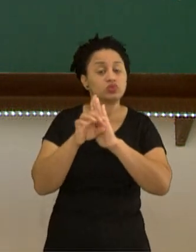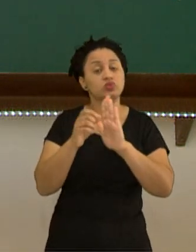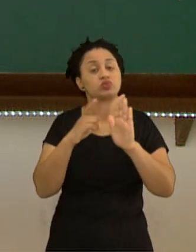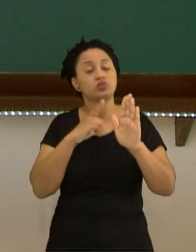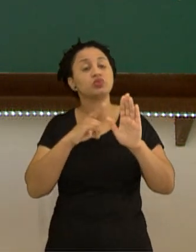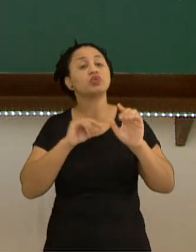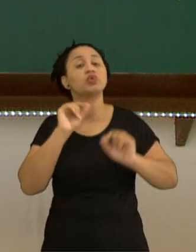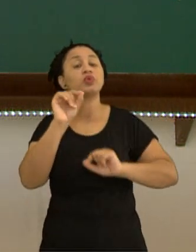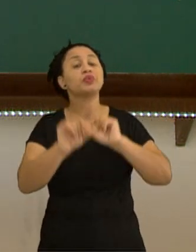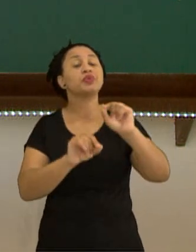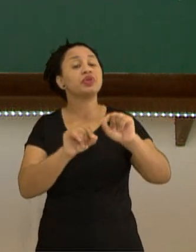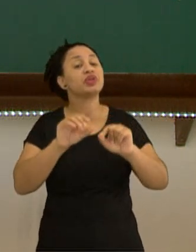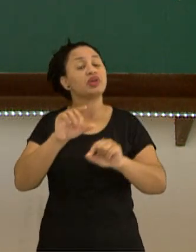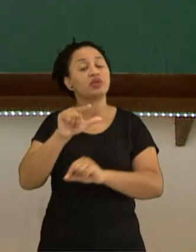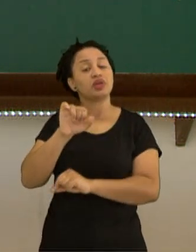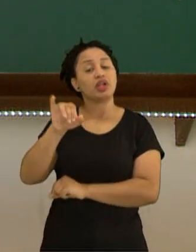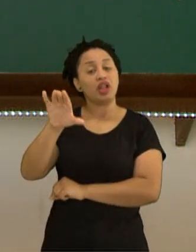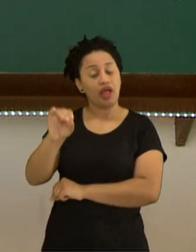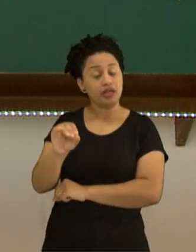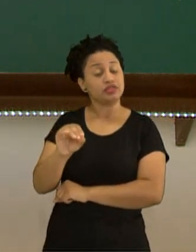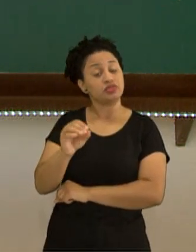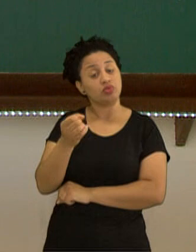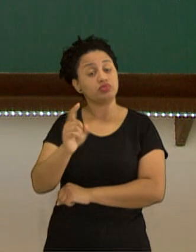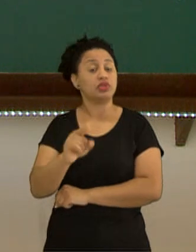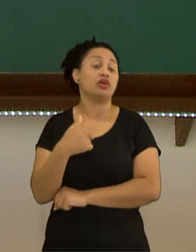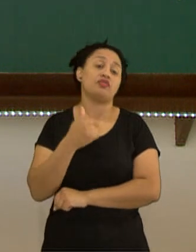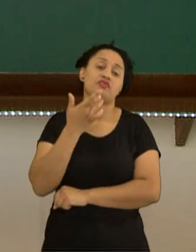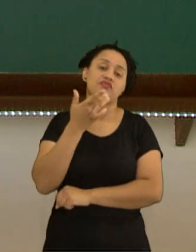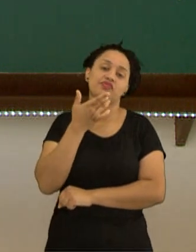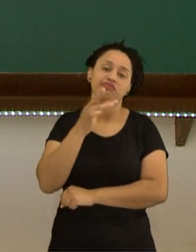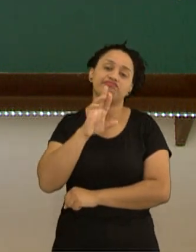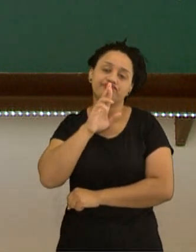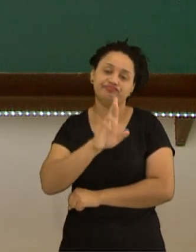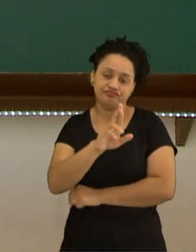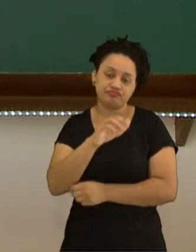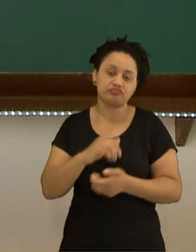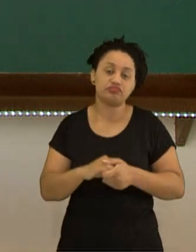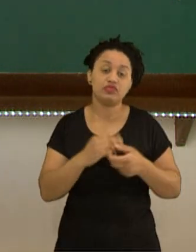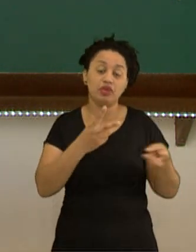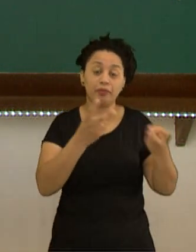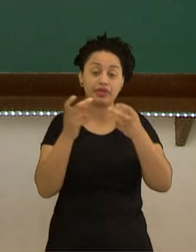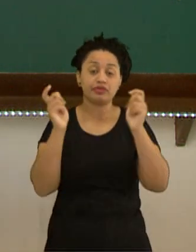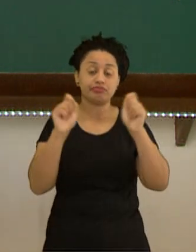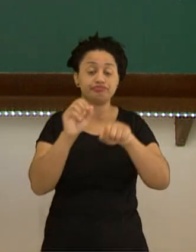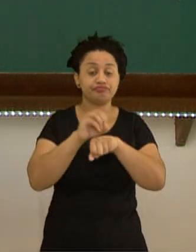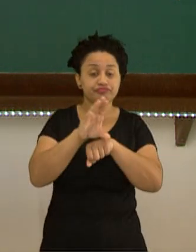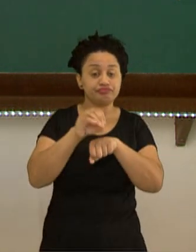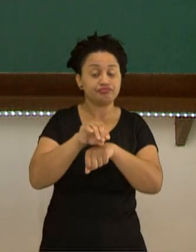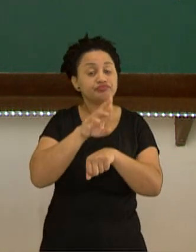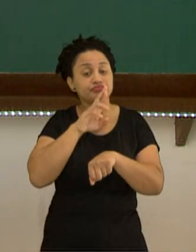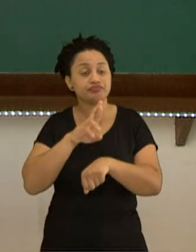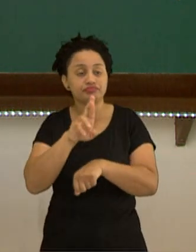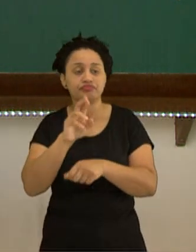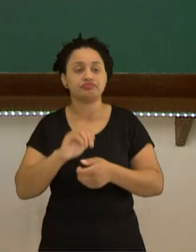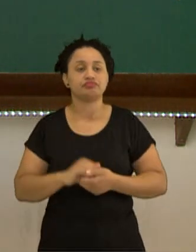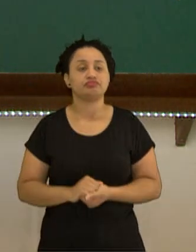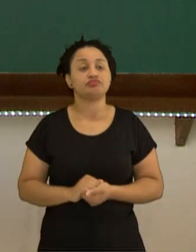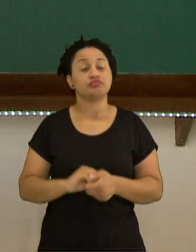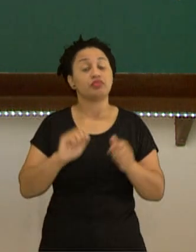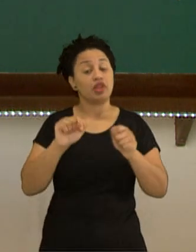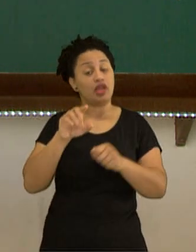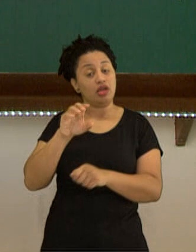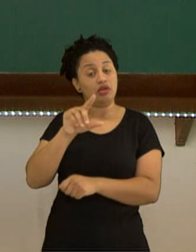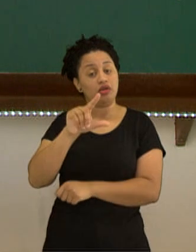é ser ou não um clássico, respondeu fácil, né? Então veja a possibilidade. Pode ser considerado